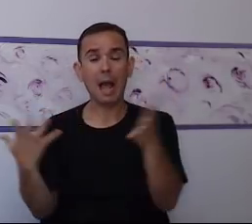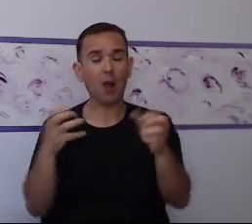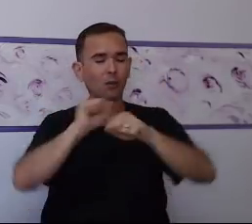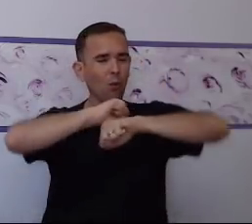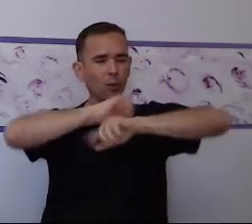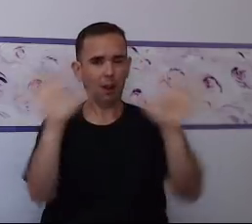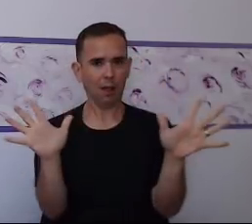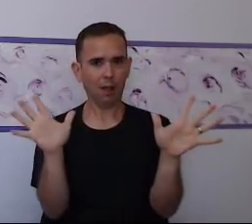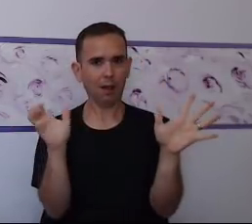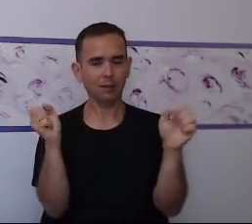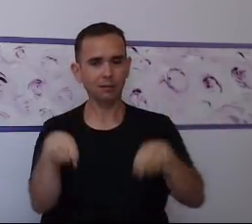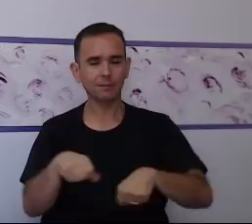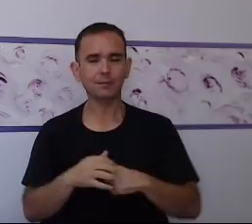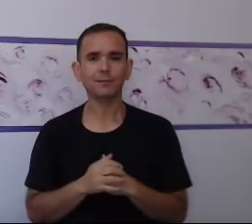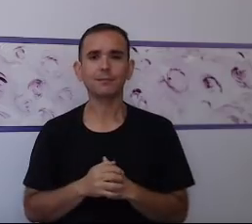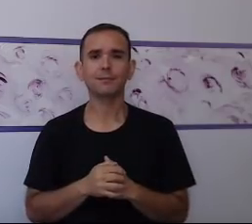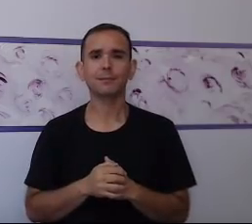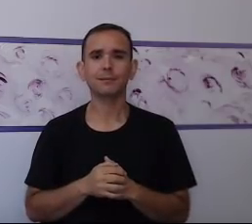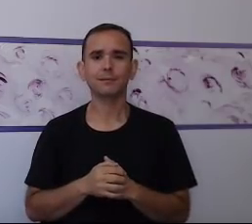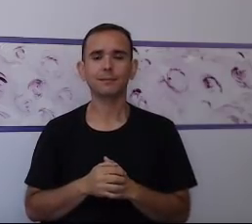claro?